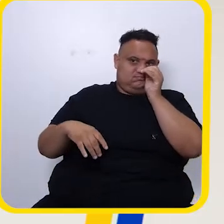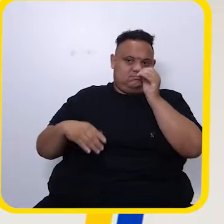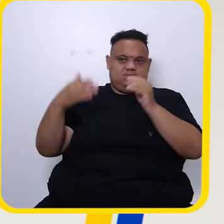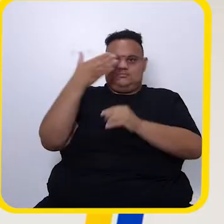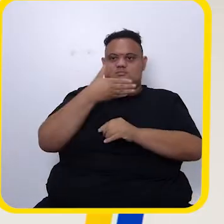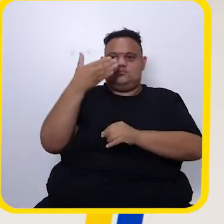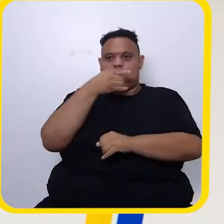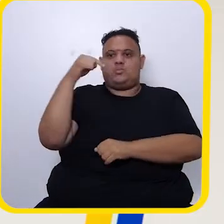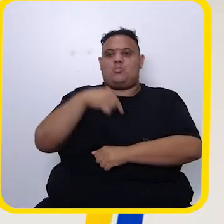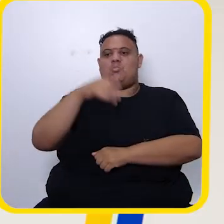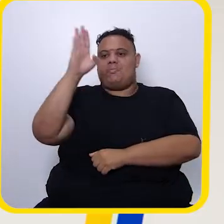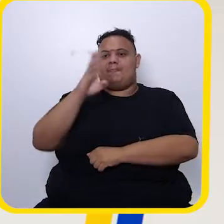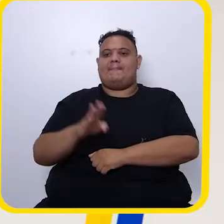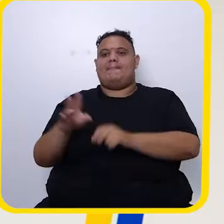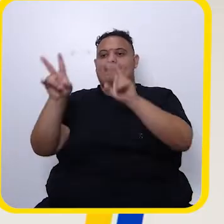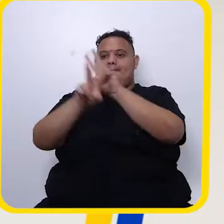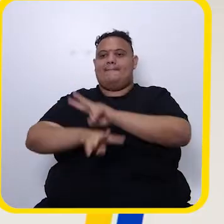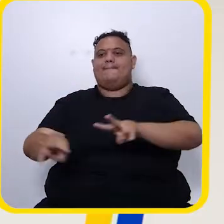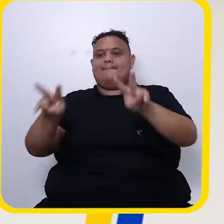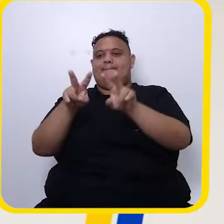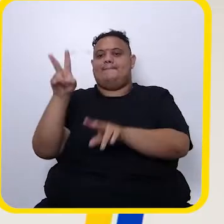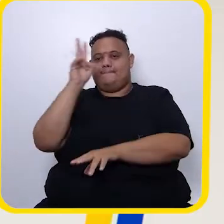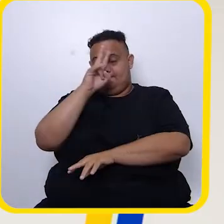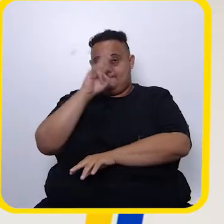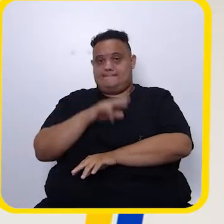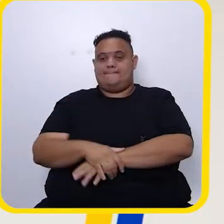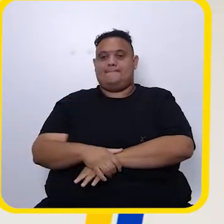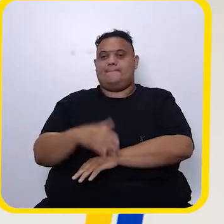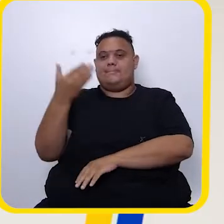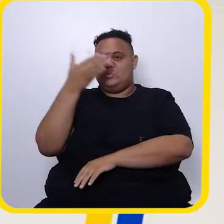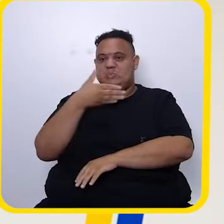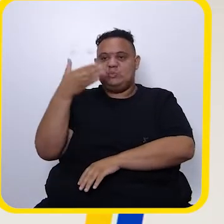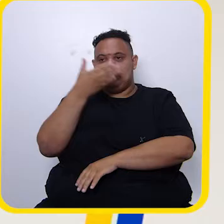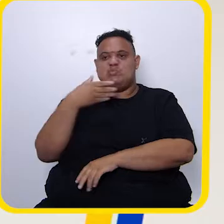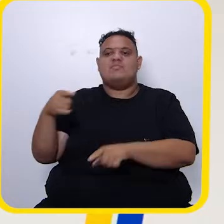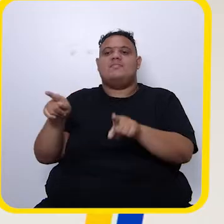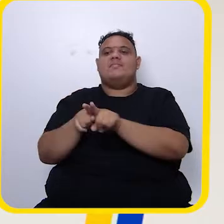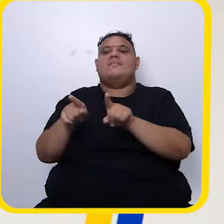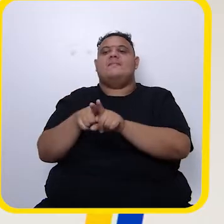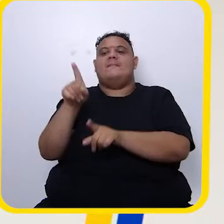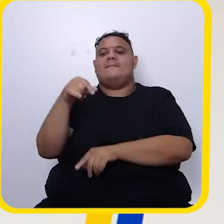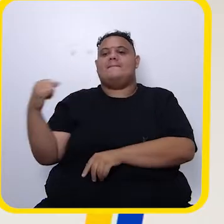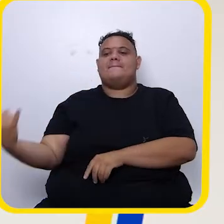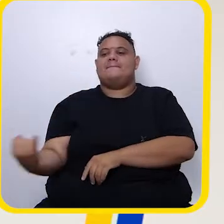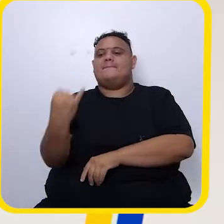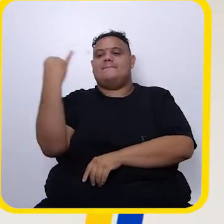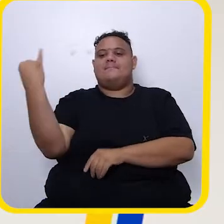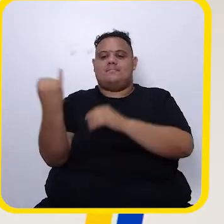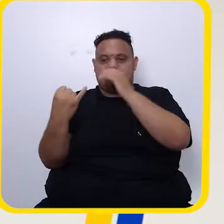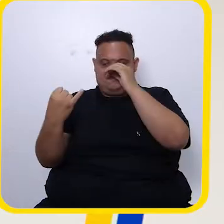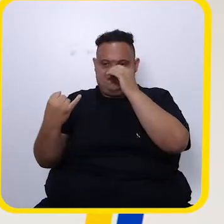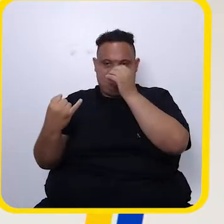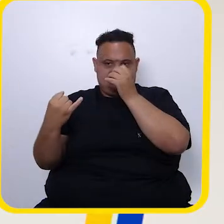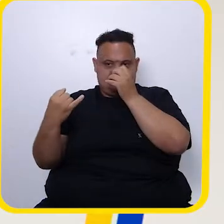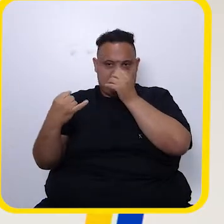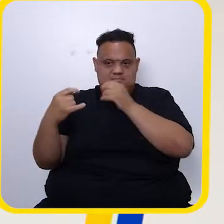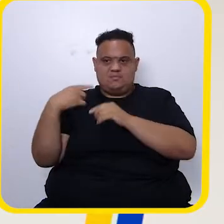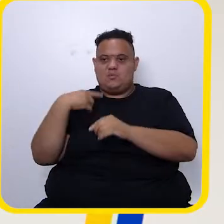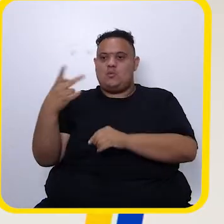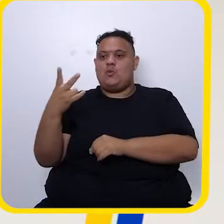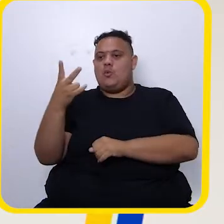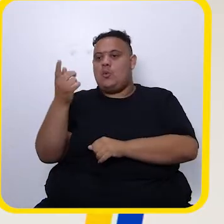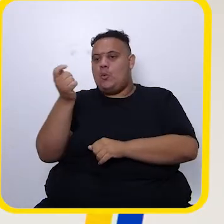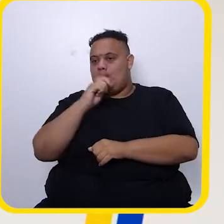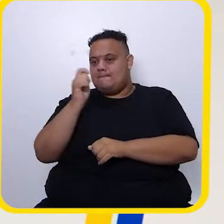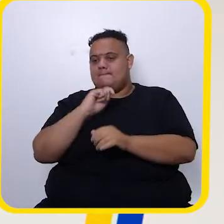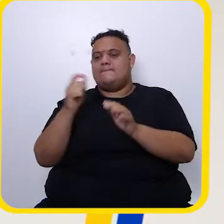açúcar aqui no Brasil, como a gente vê lá na história. Então a cana-de-açúcar também é muito importante, né? O tabaco, né, para a produção do